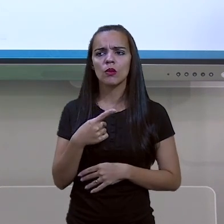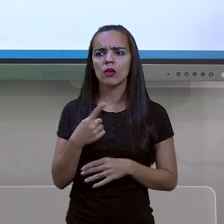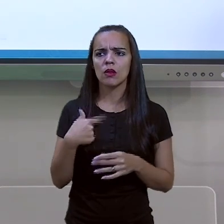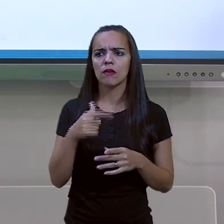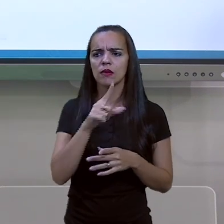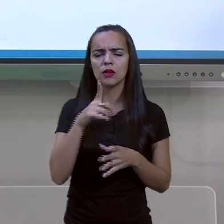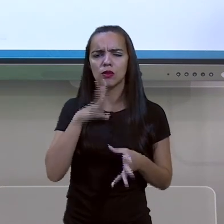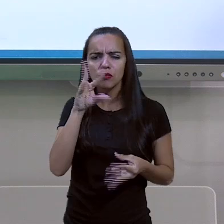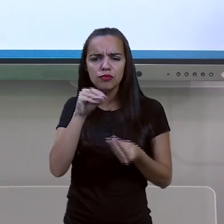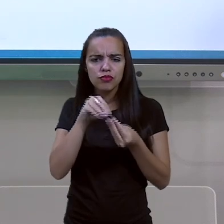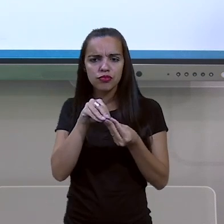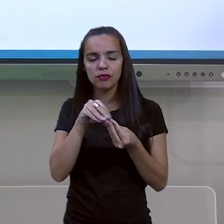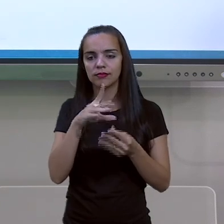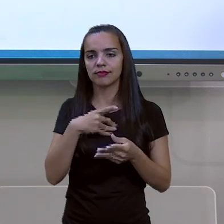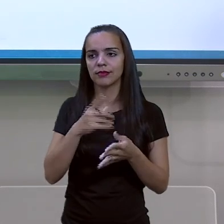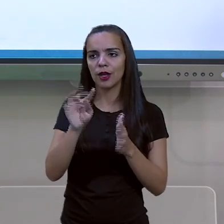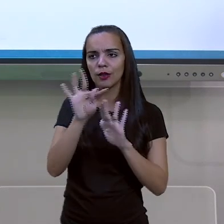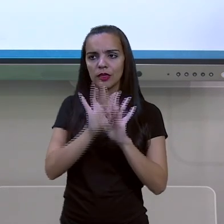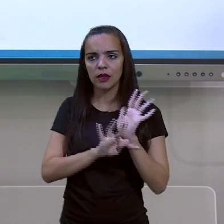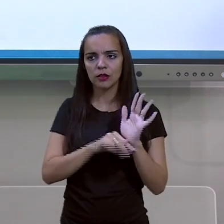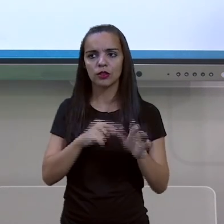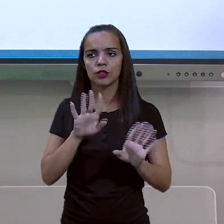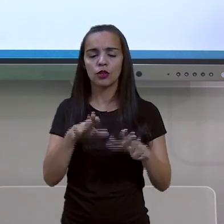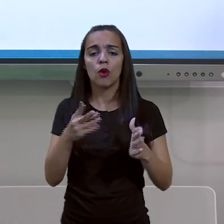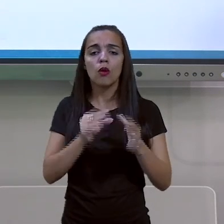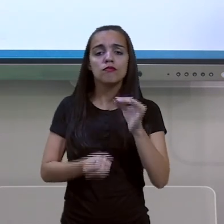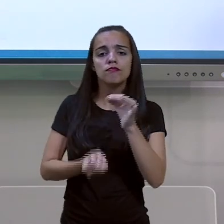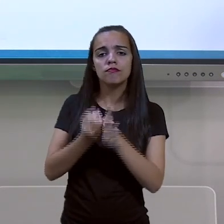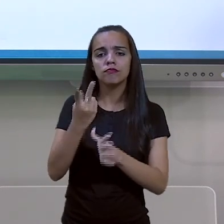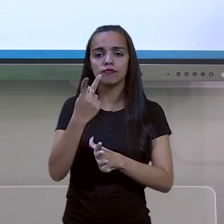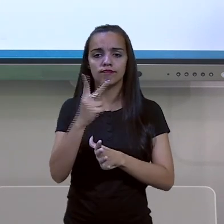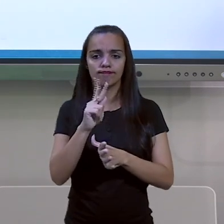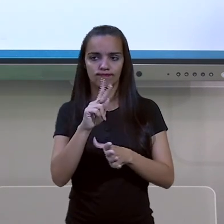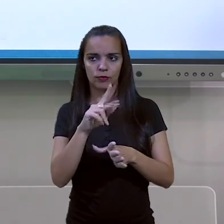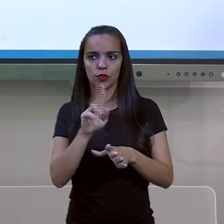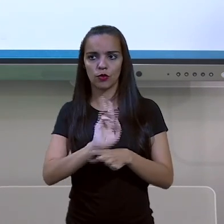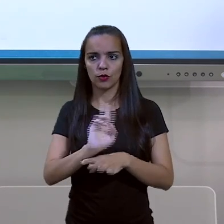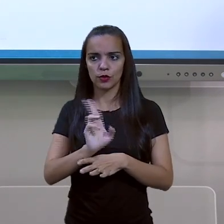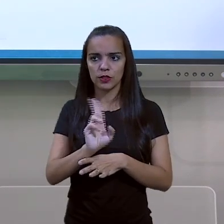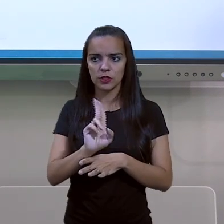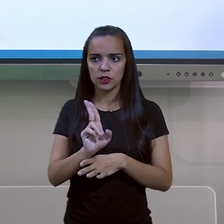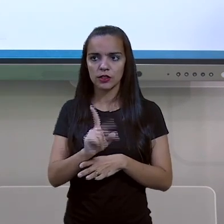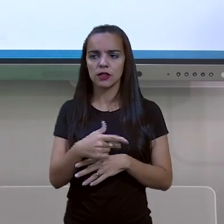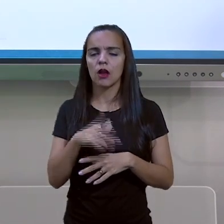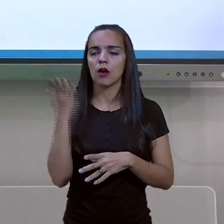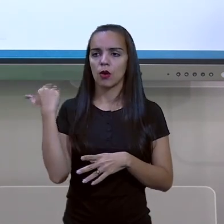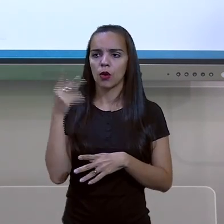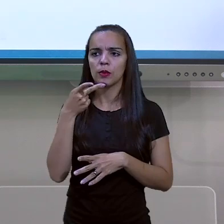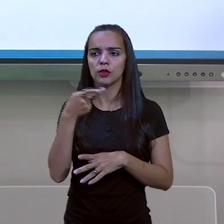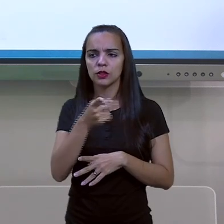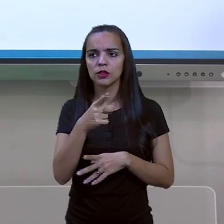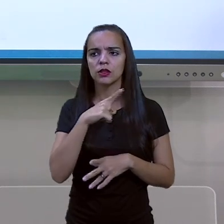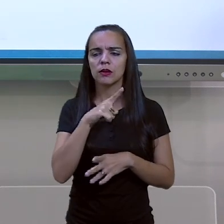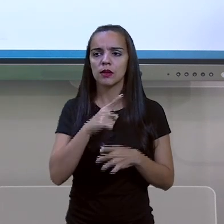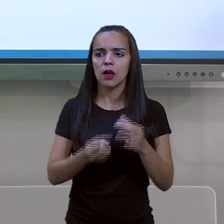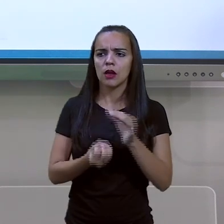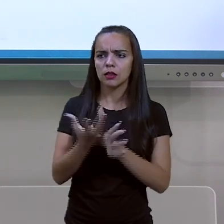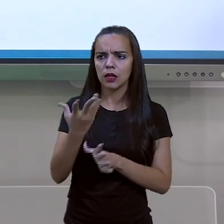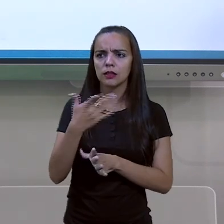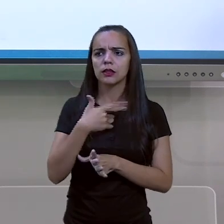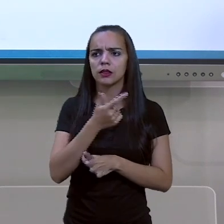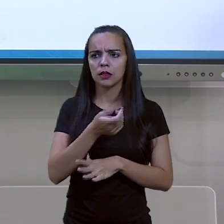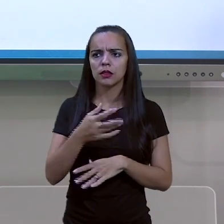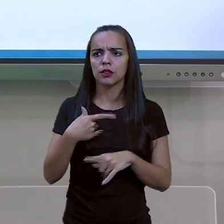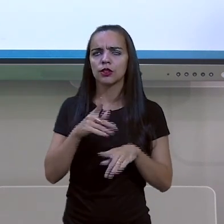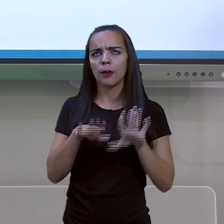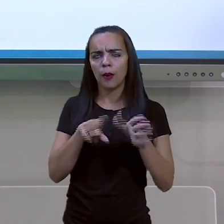um breve registro sobre a origem do seu nome. Como eu disse, a origem pode ser pesquisada